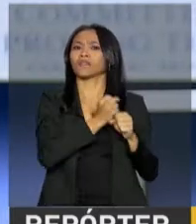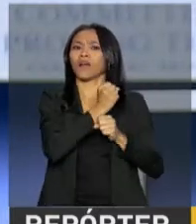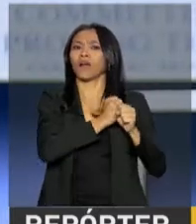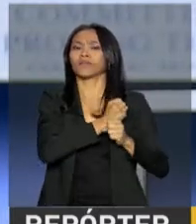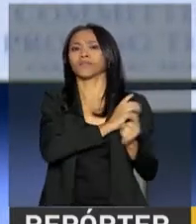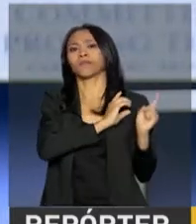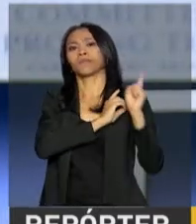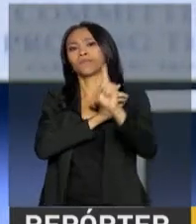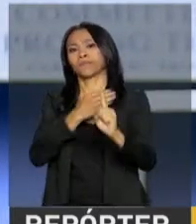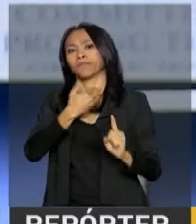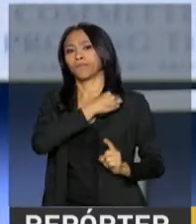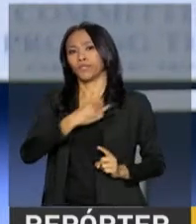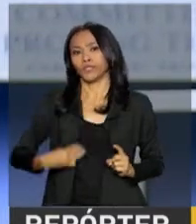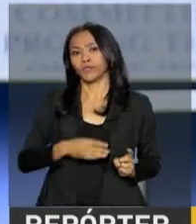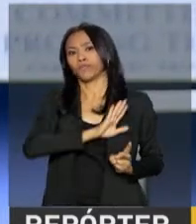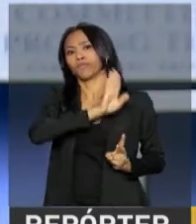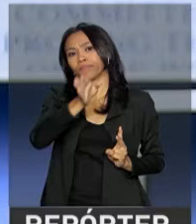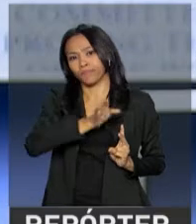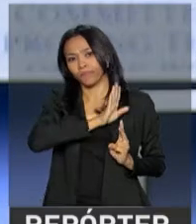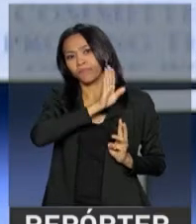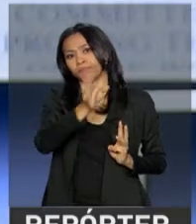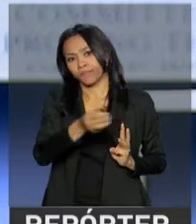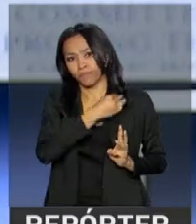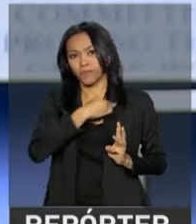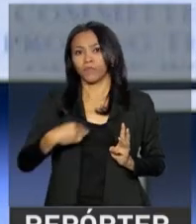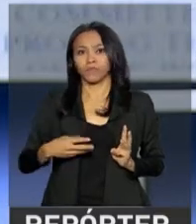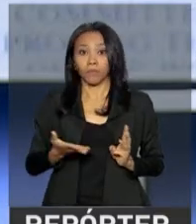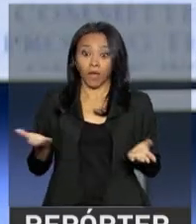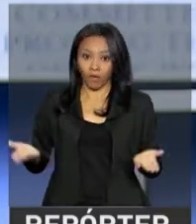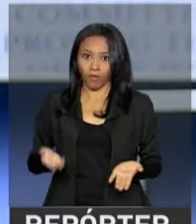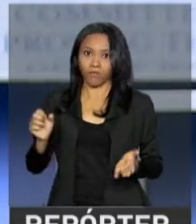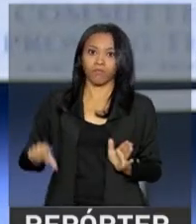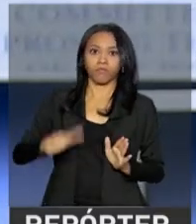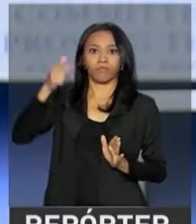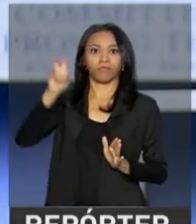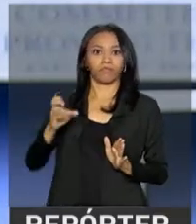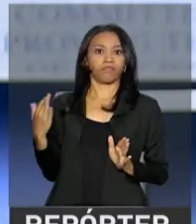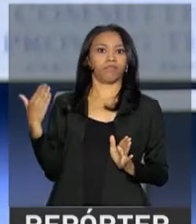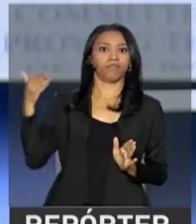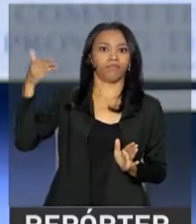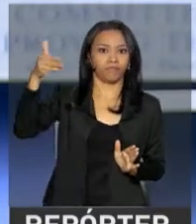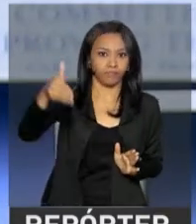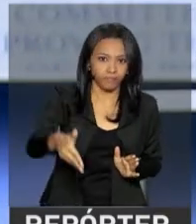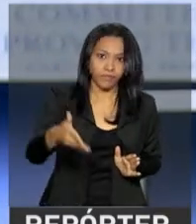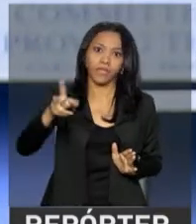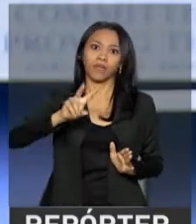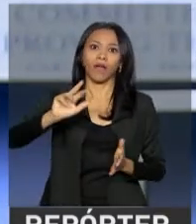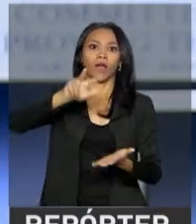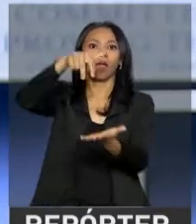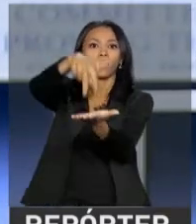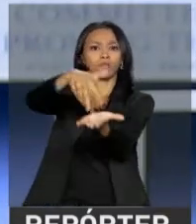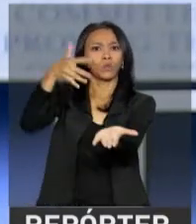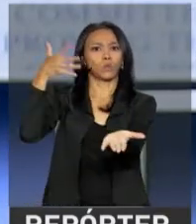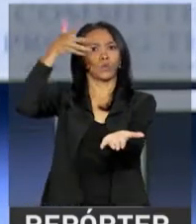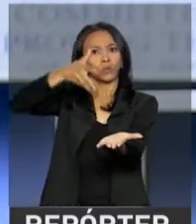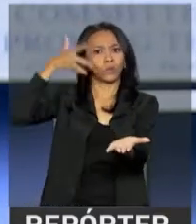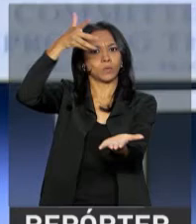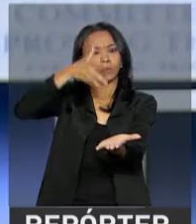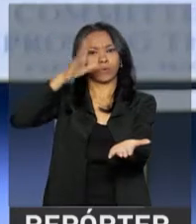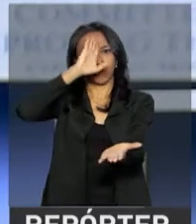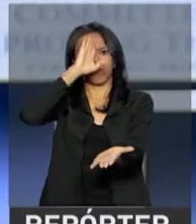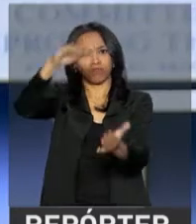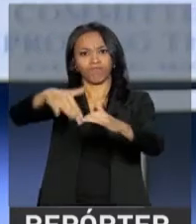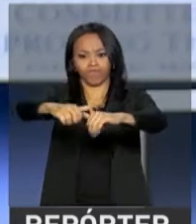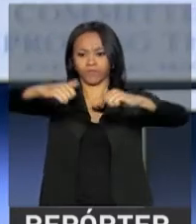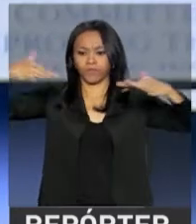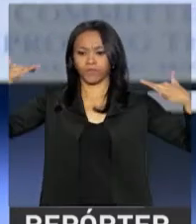ministros a convite da organização vai ser um dos poucos chefes de estado que vai fazer um discurso no auditório principal do encontro